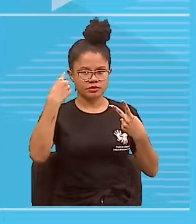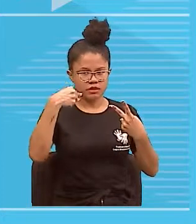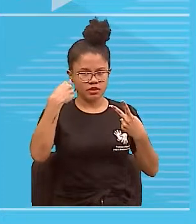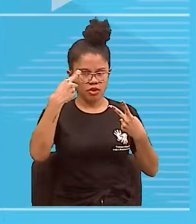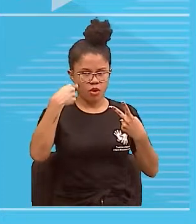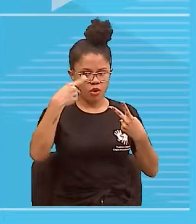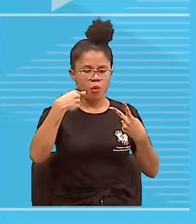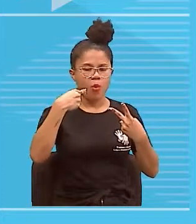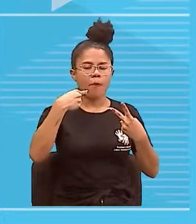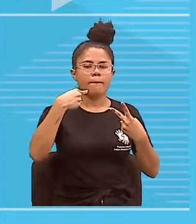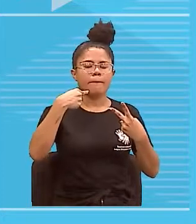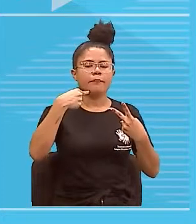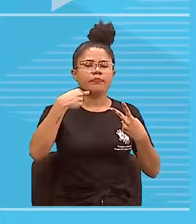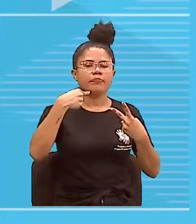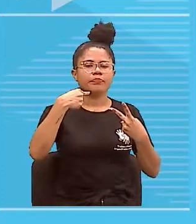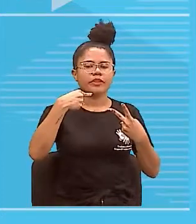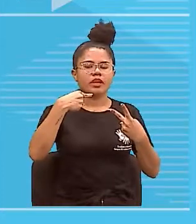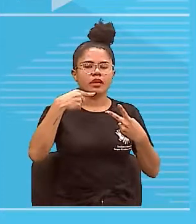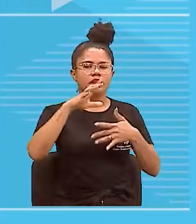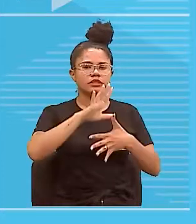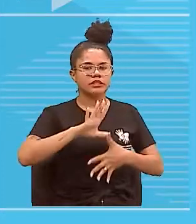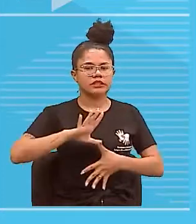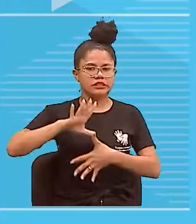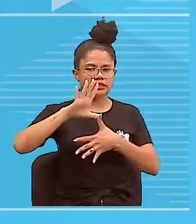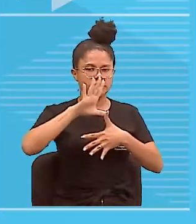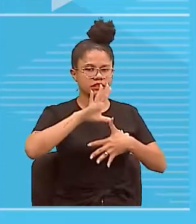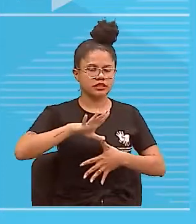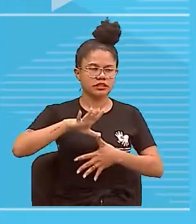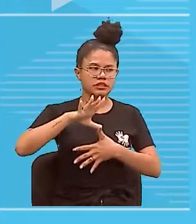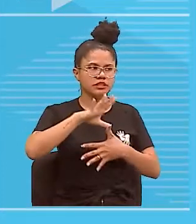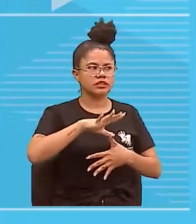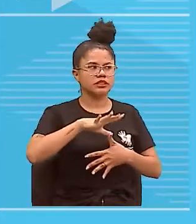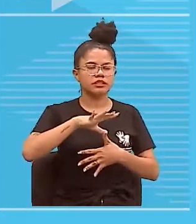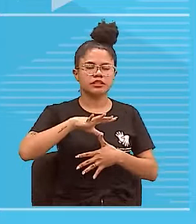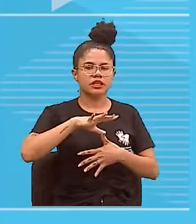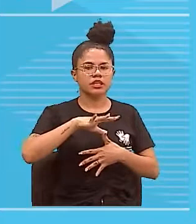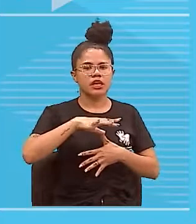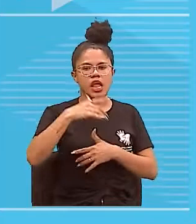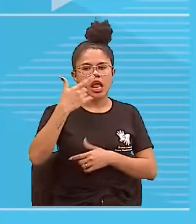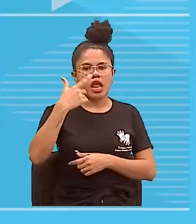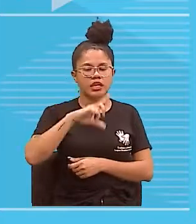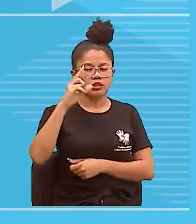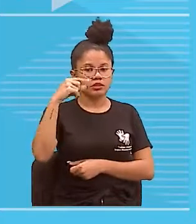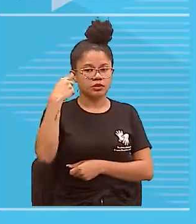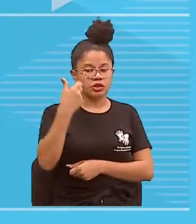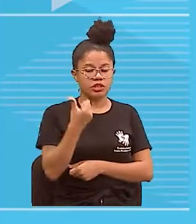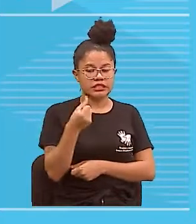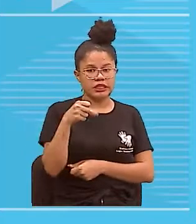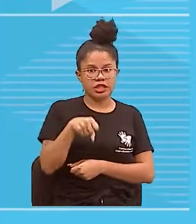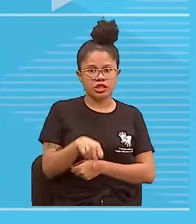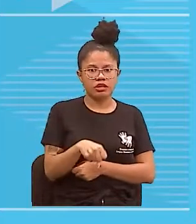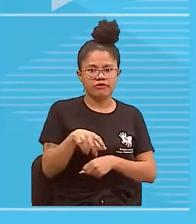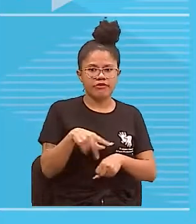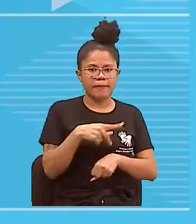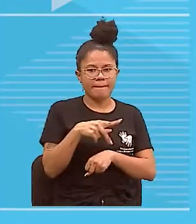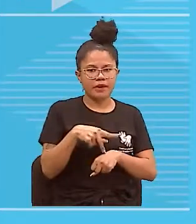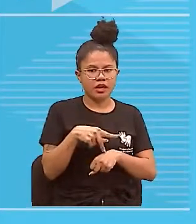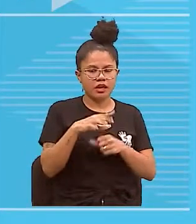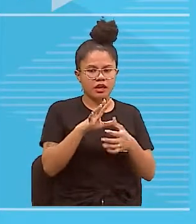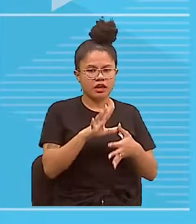a língua espanhola ela é falada é em 19 países na América o único país